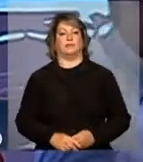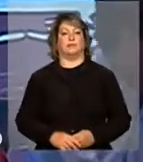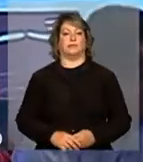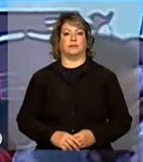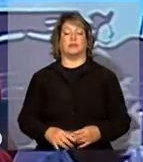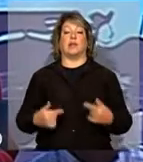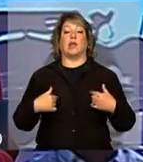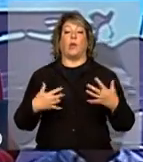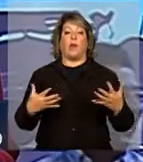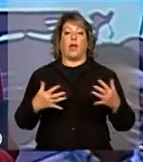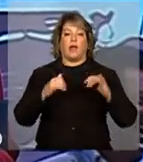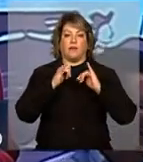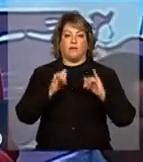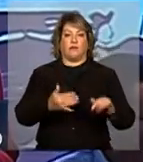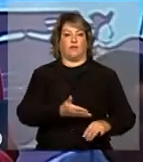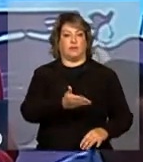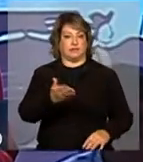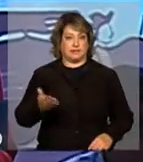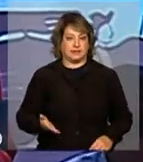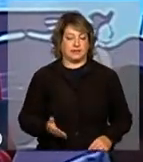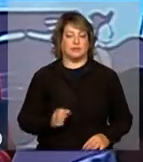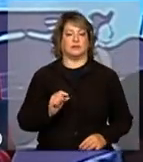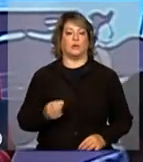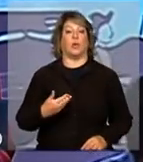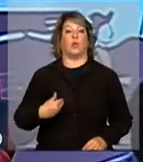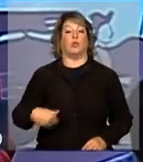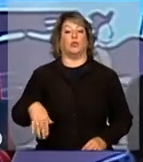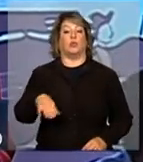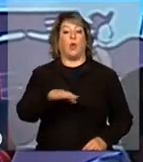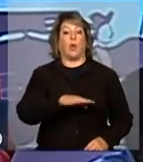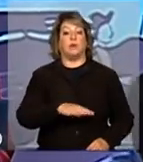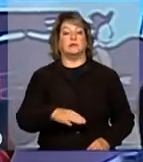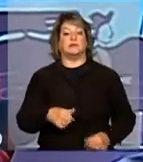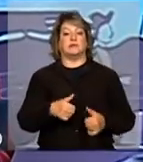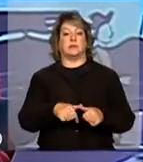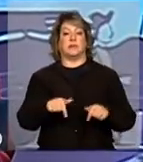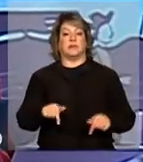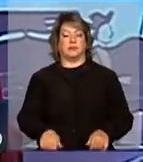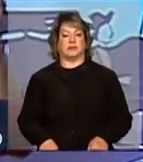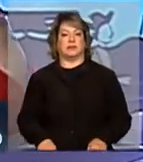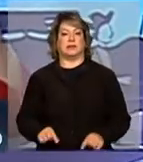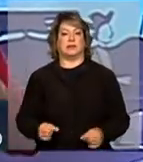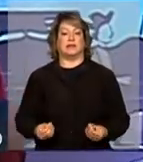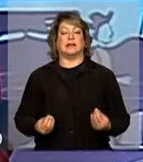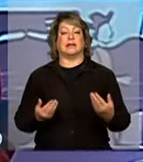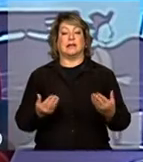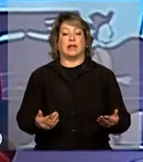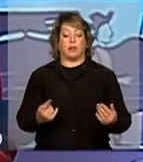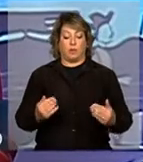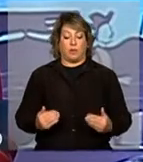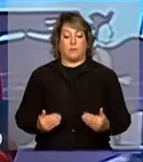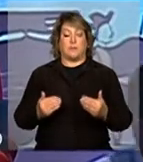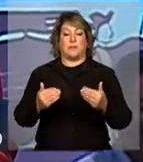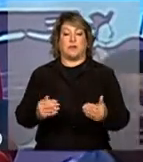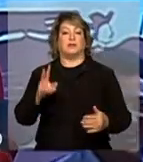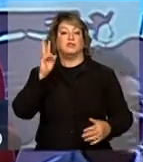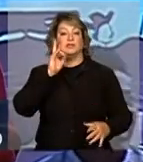Eu quero dizer para vocês que nós aqui estamos dando um passo